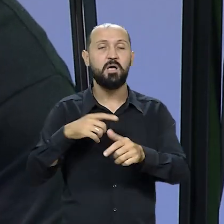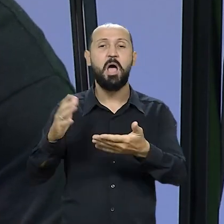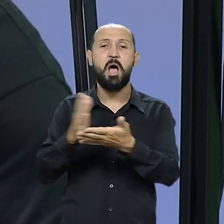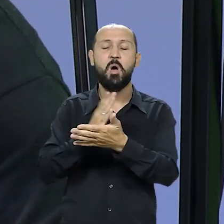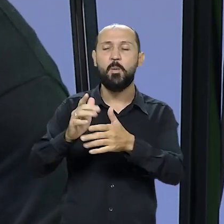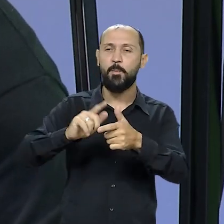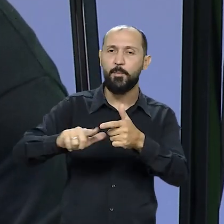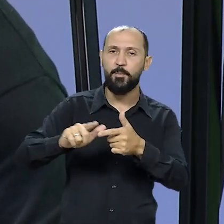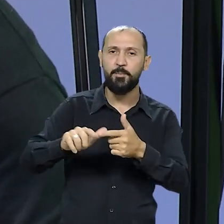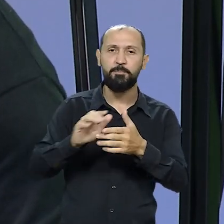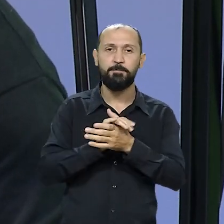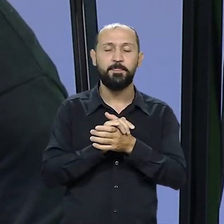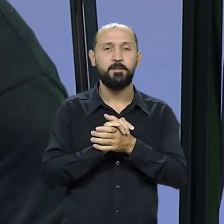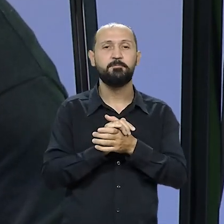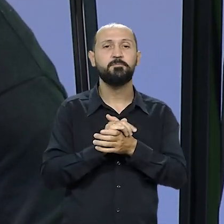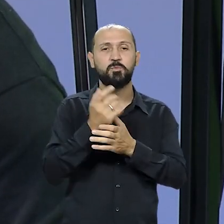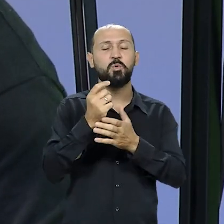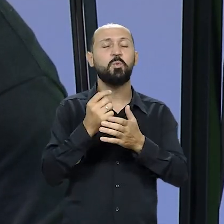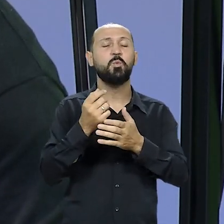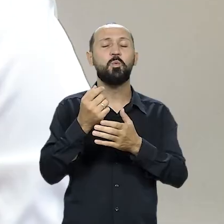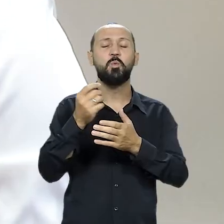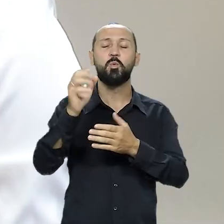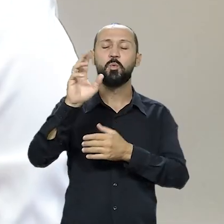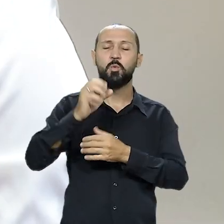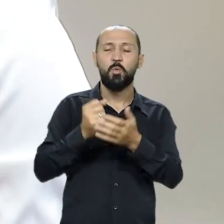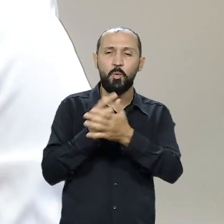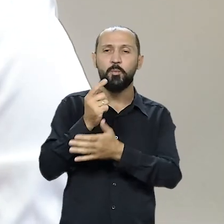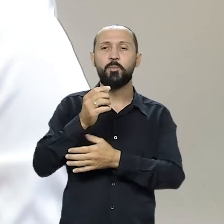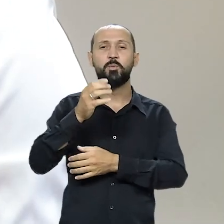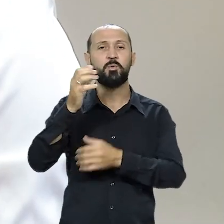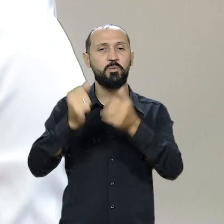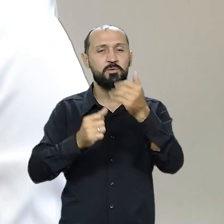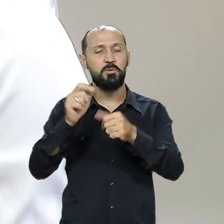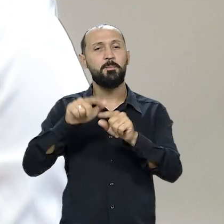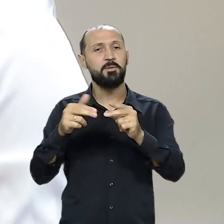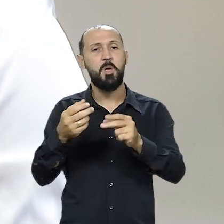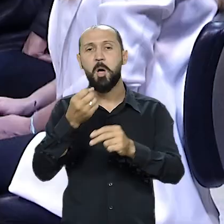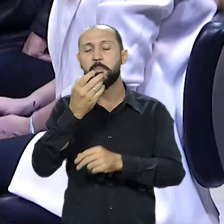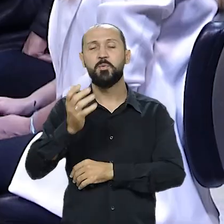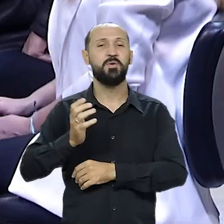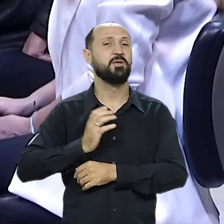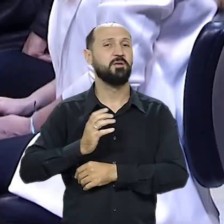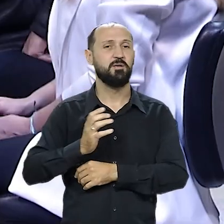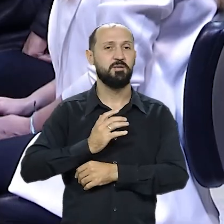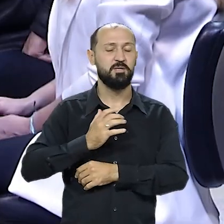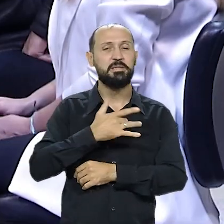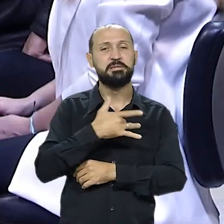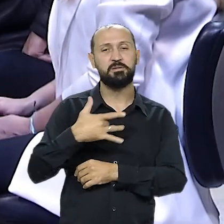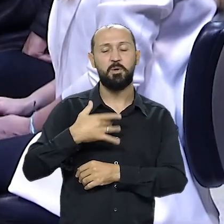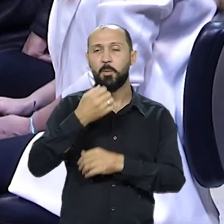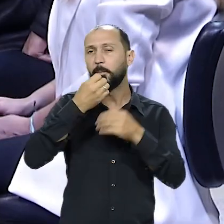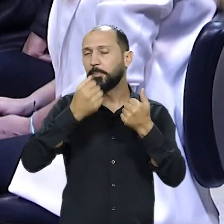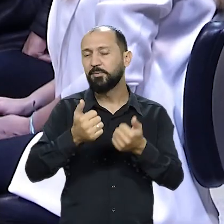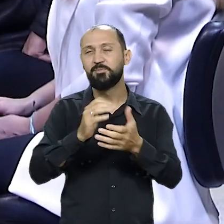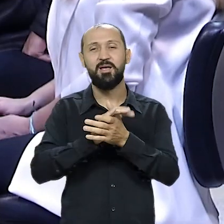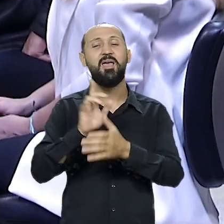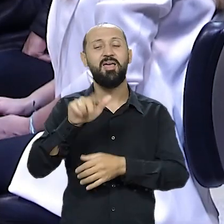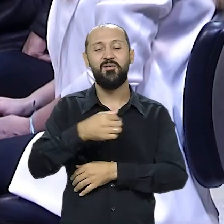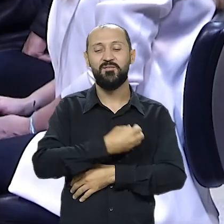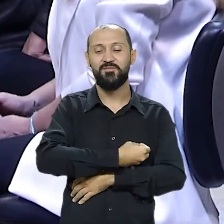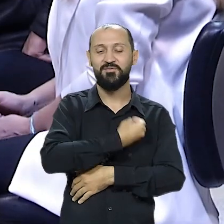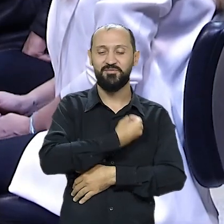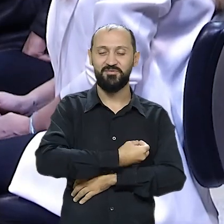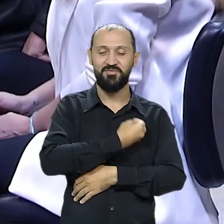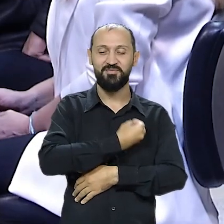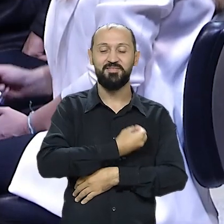problema. Então consuma leite, é um produto muito rico, muito saudável. É vida, né? Não tem